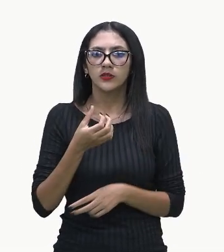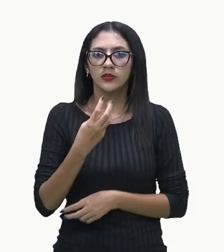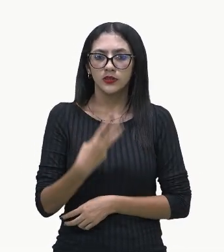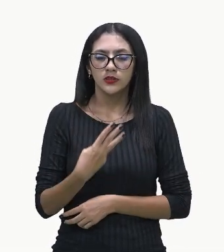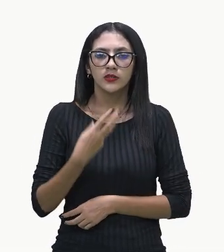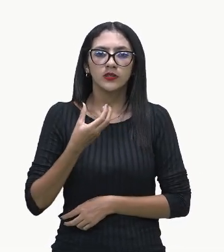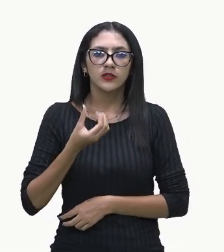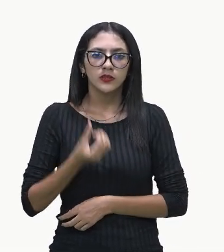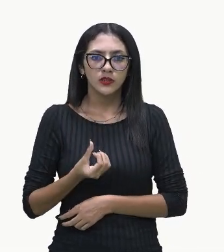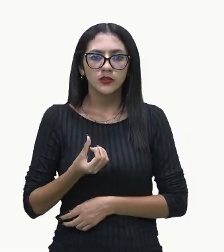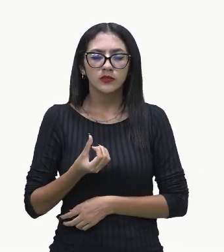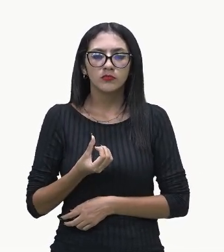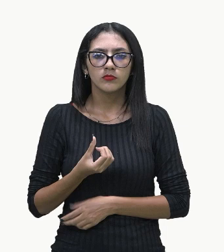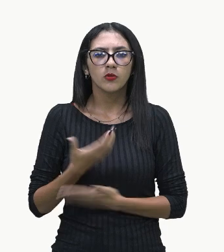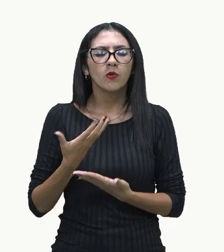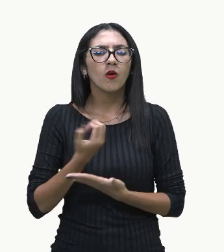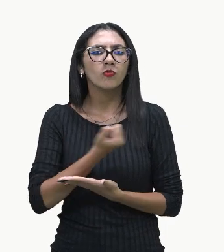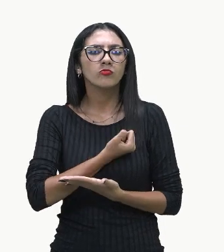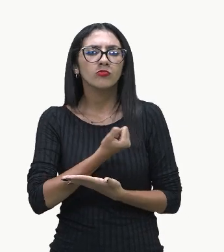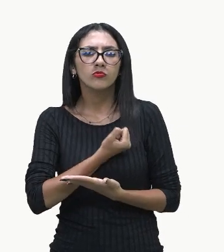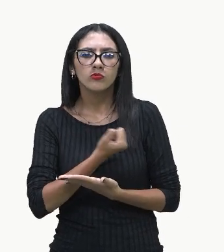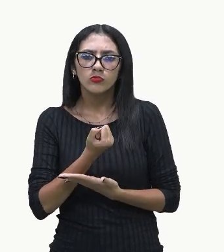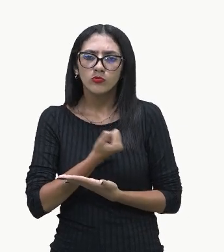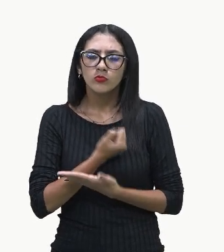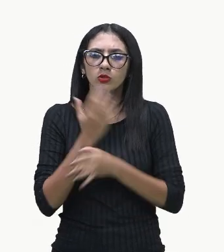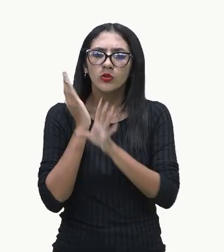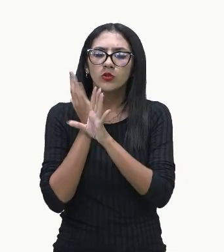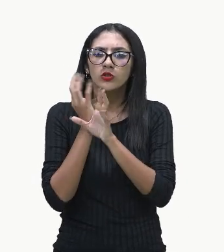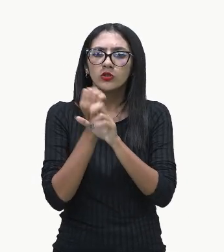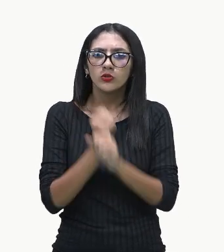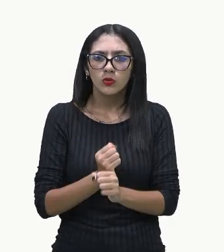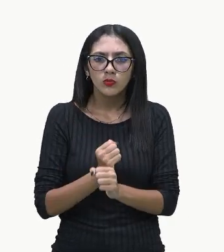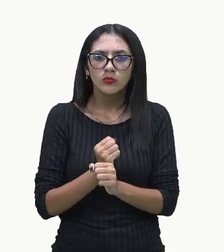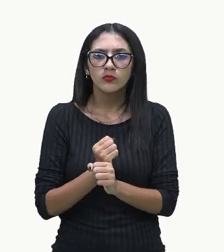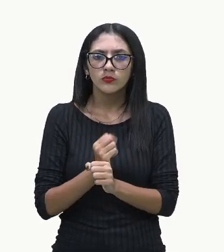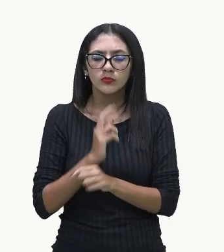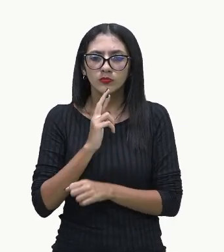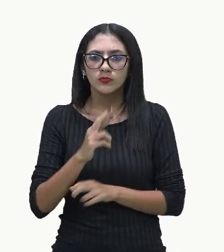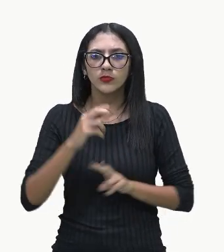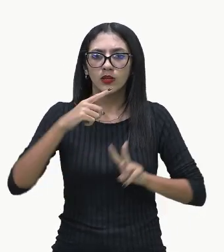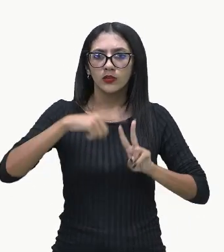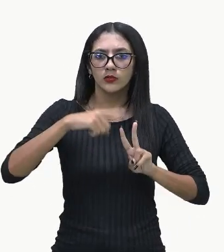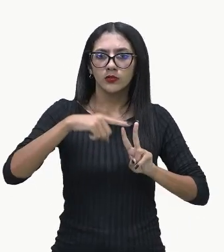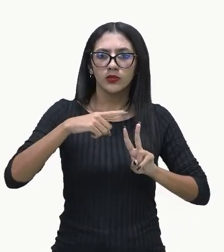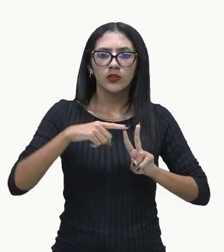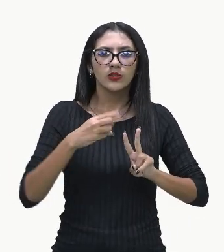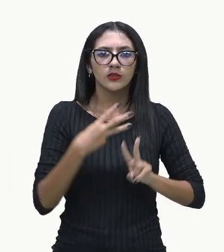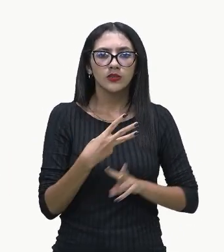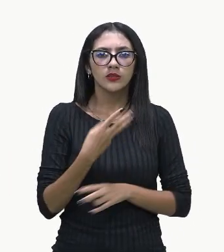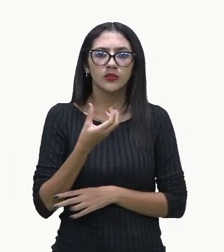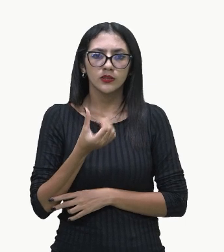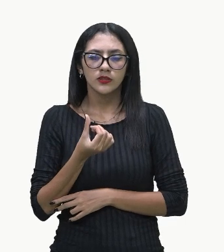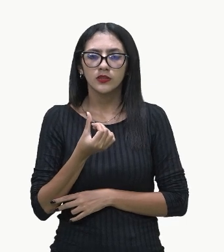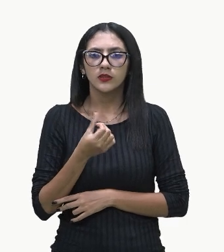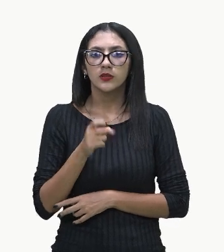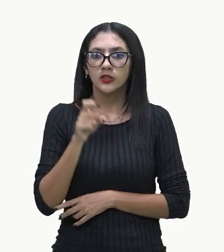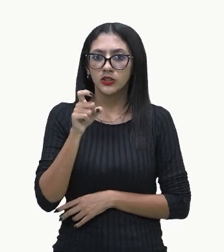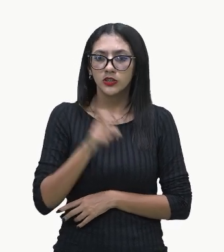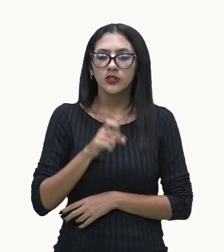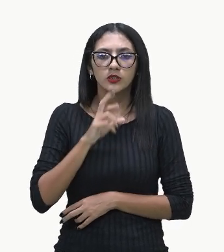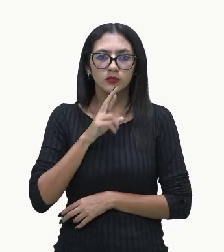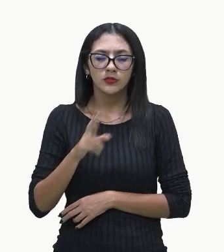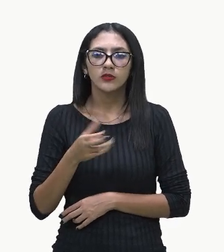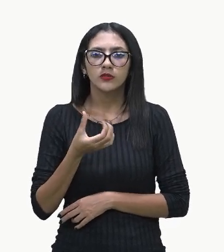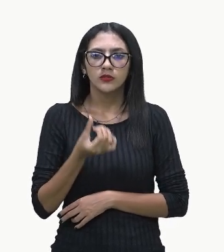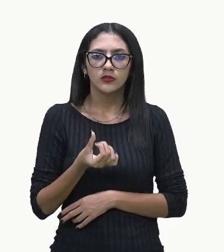é o número que multiplicado por ele mesmo ali dá 36? Raiz quadrada de 36. O nosso x ali, a